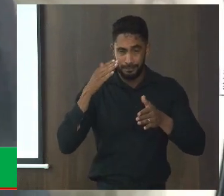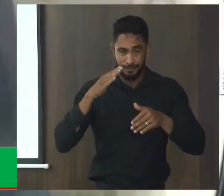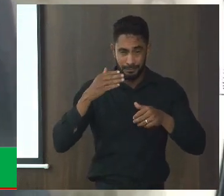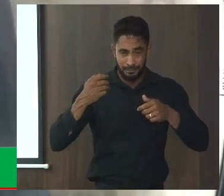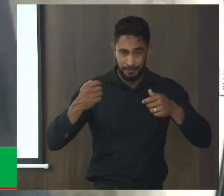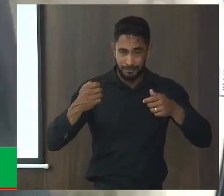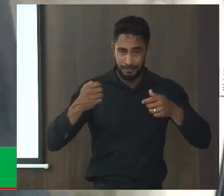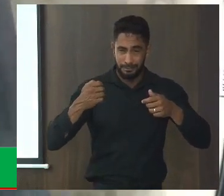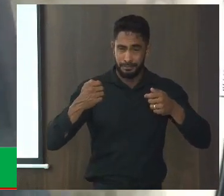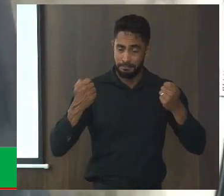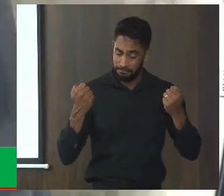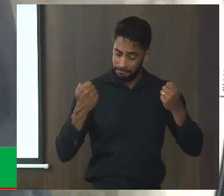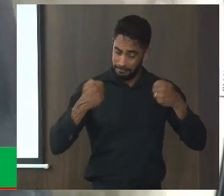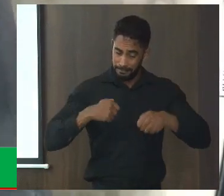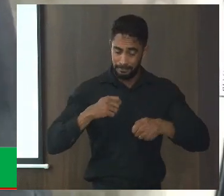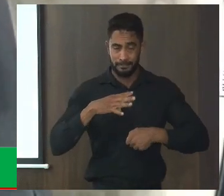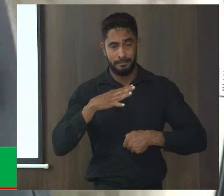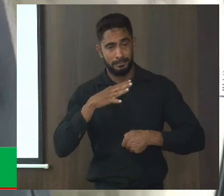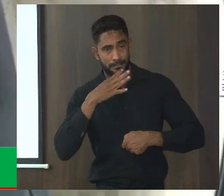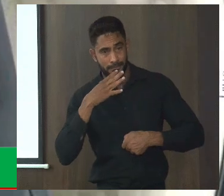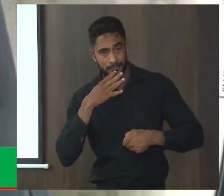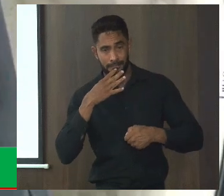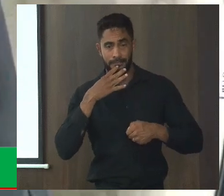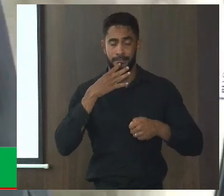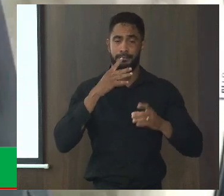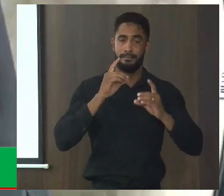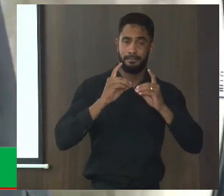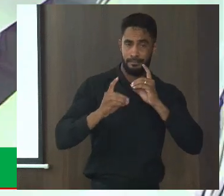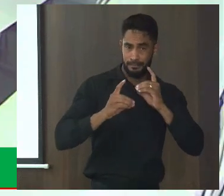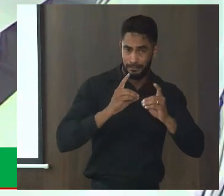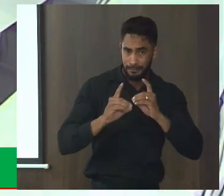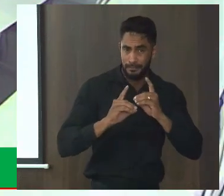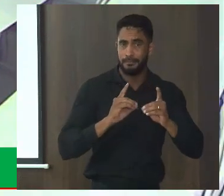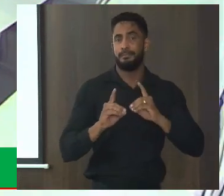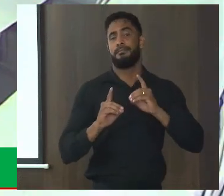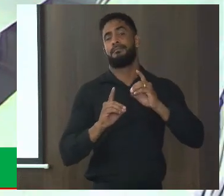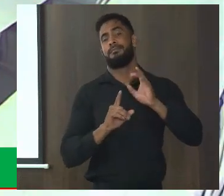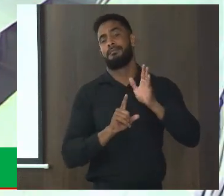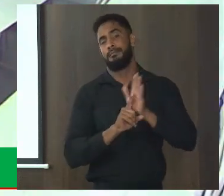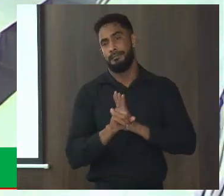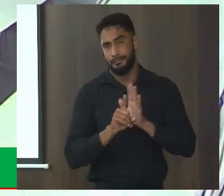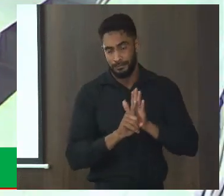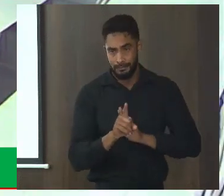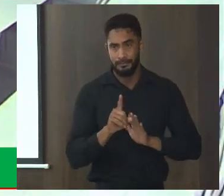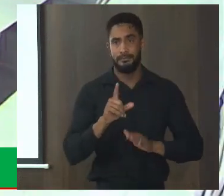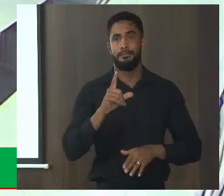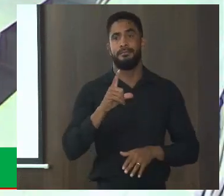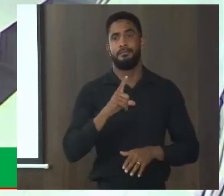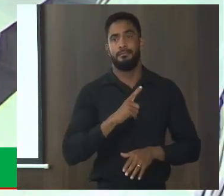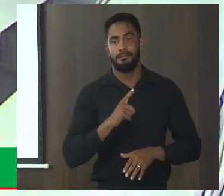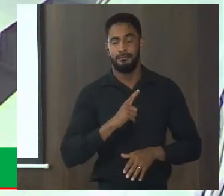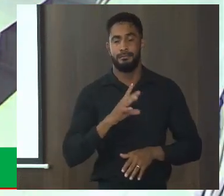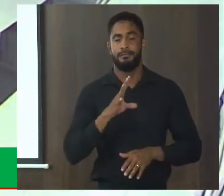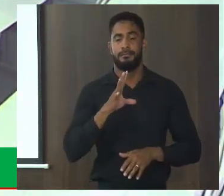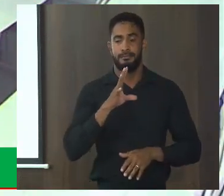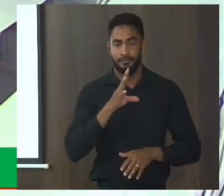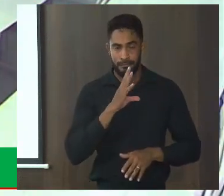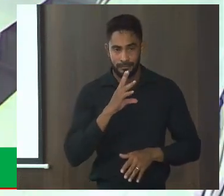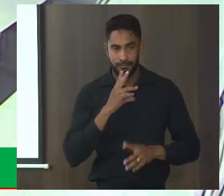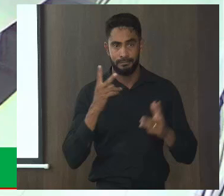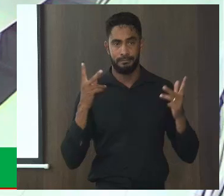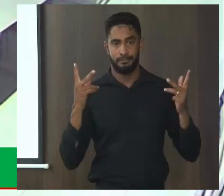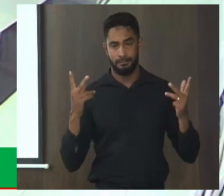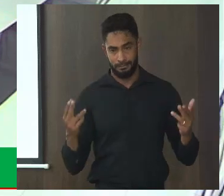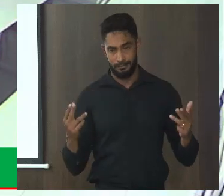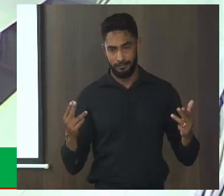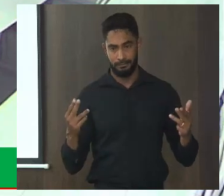debate, alguma pergunta, né, e que tenha realmente conhecimento iguais a eles. Eu